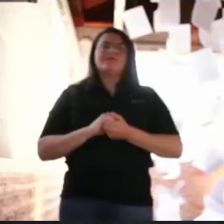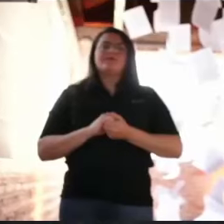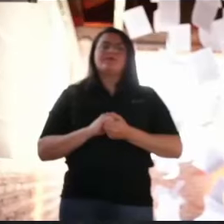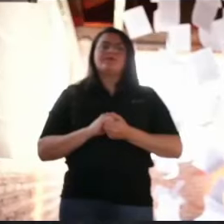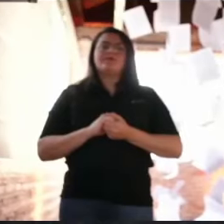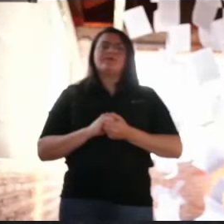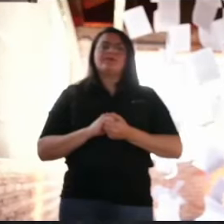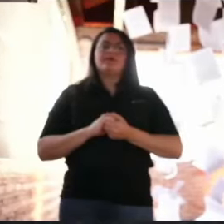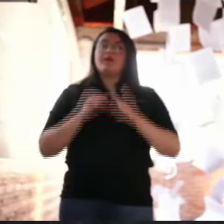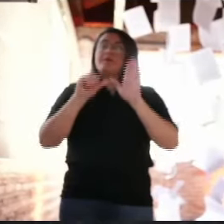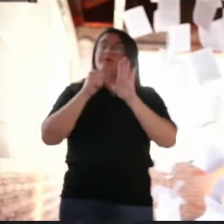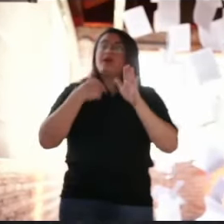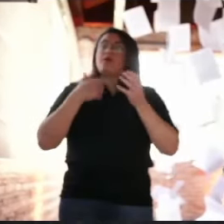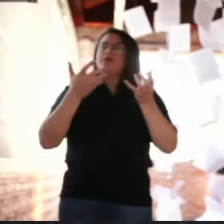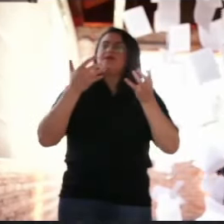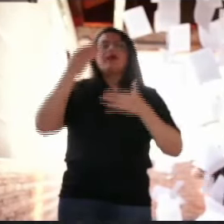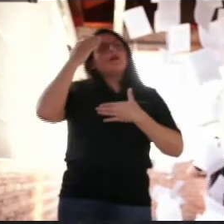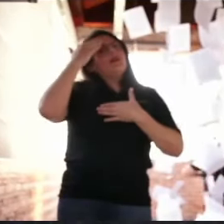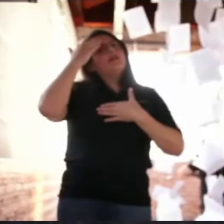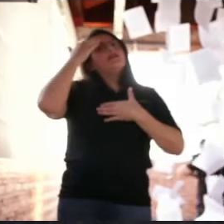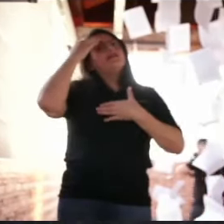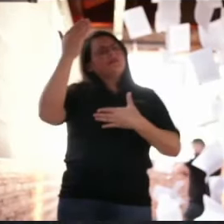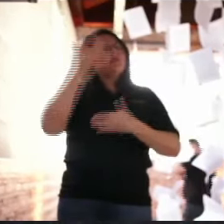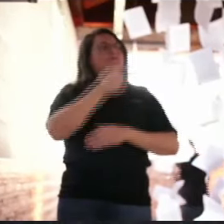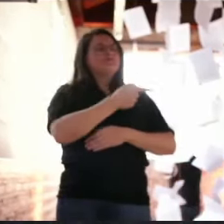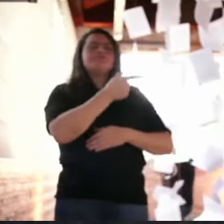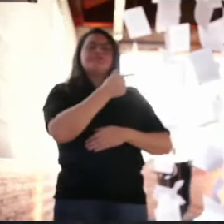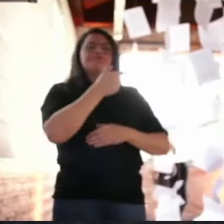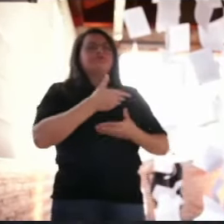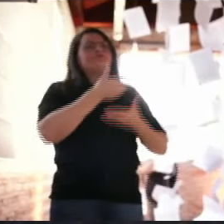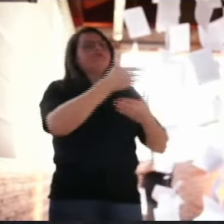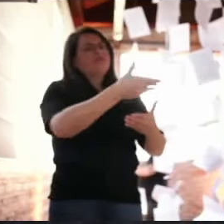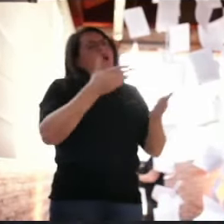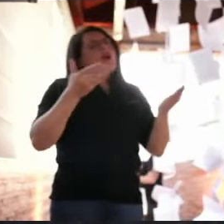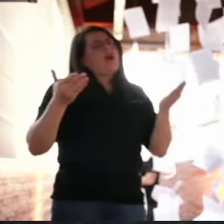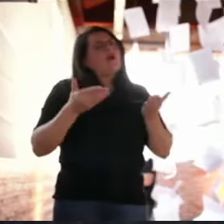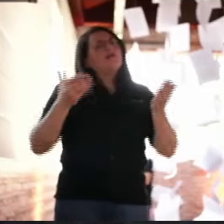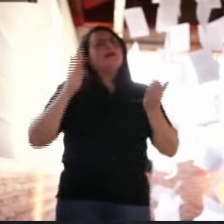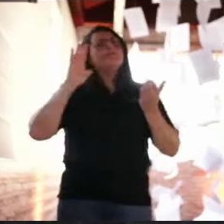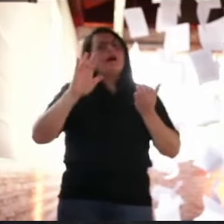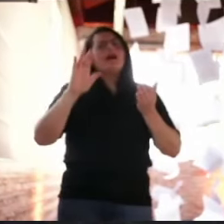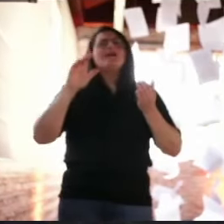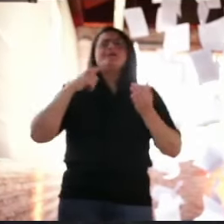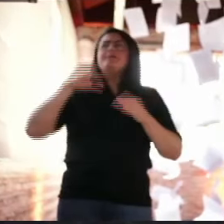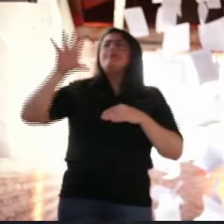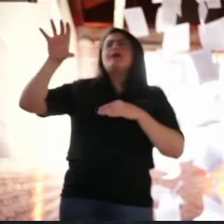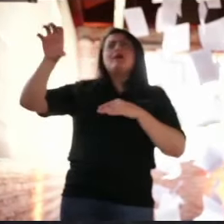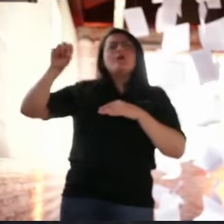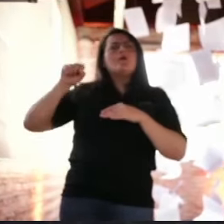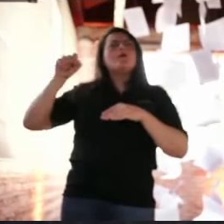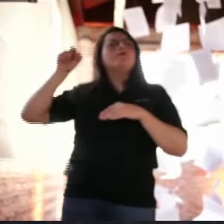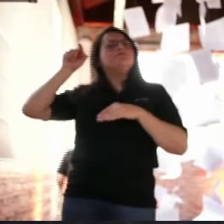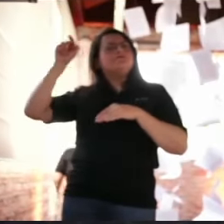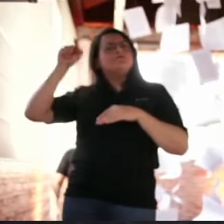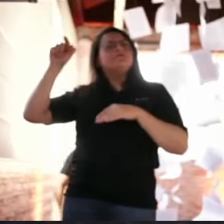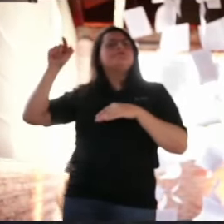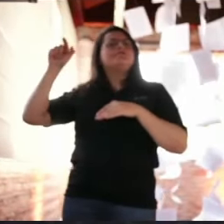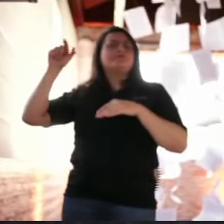primeiro eu queria agradecer Nicole não só recepção agora mas tem lá me buscar no aeroporto